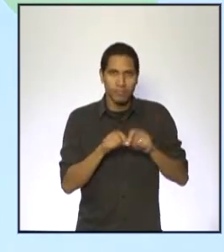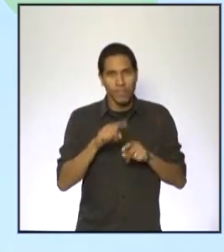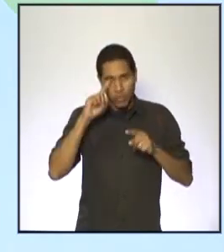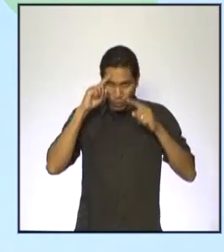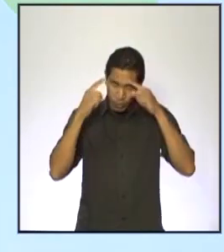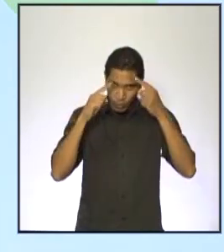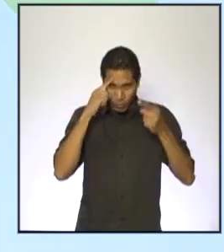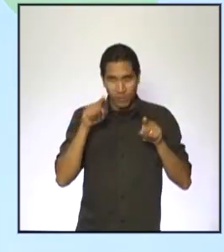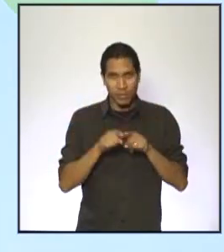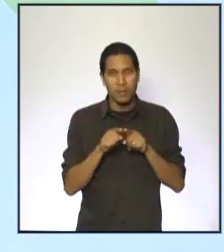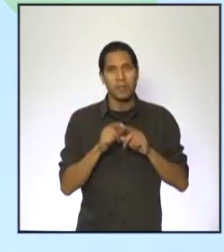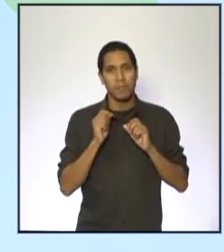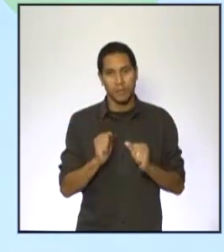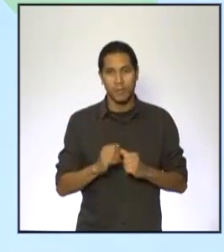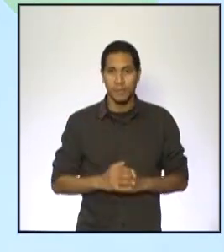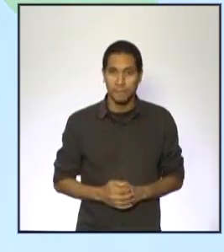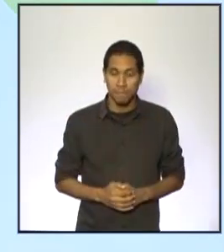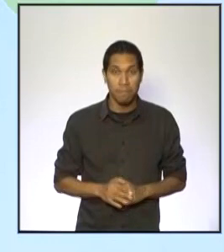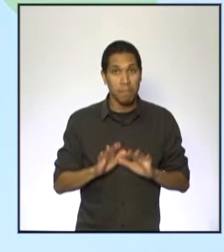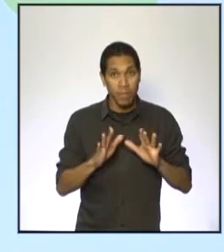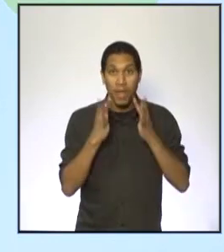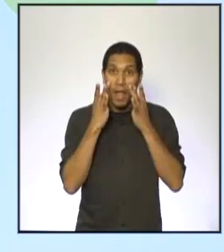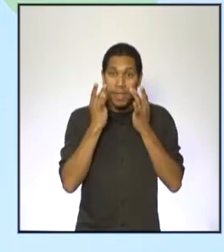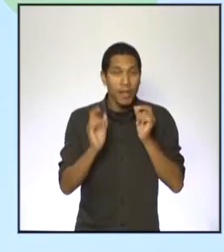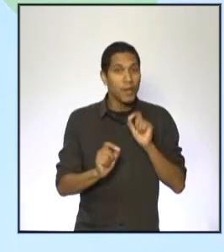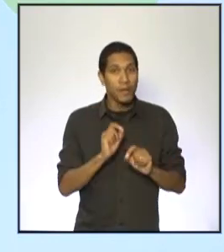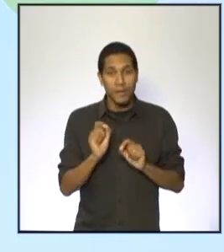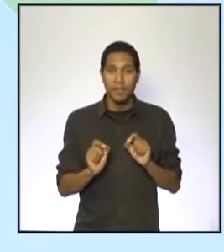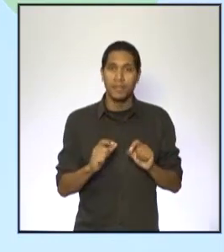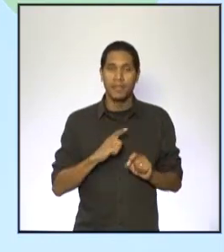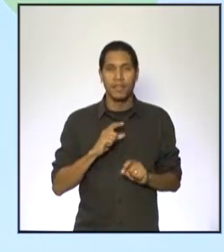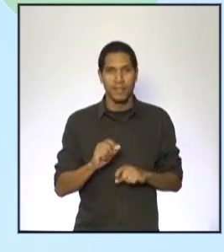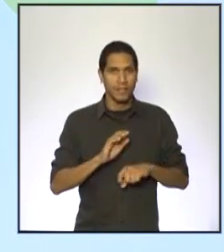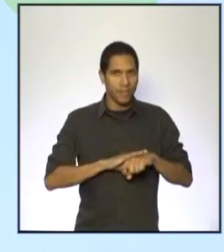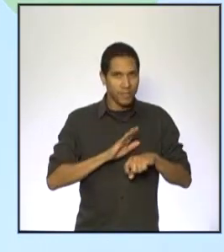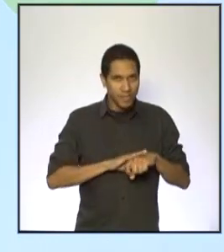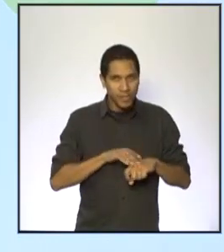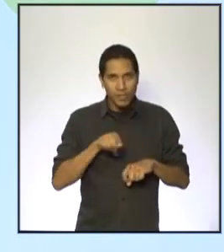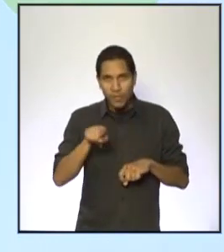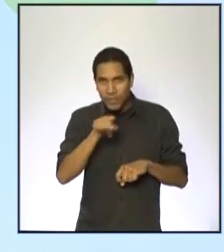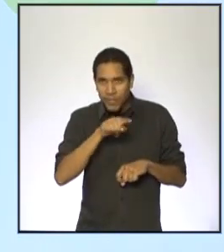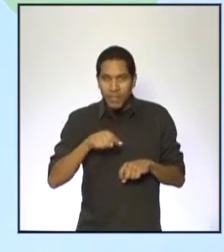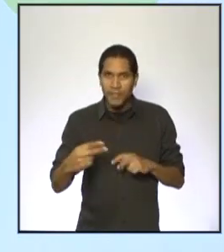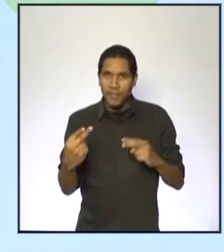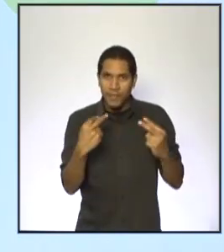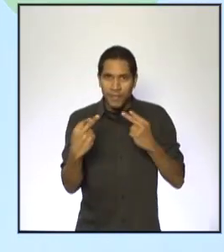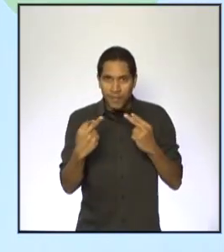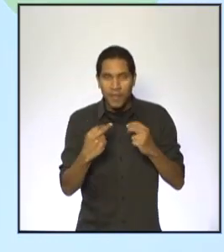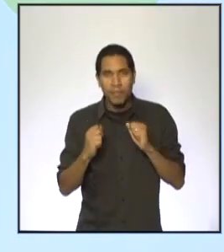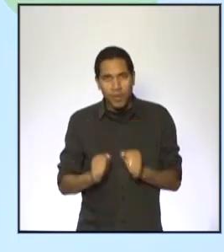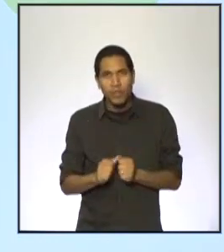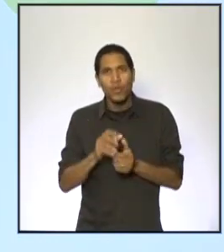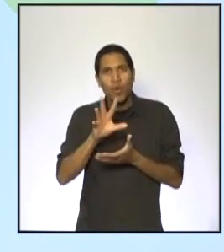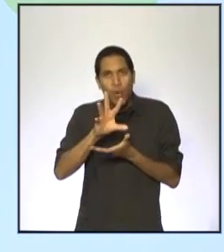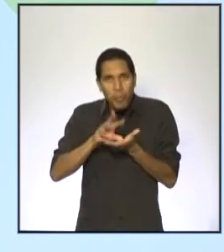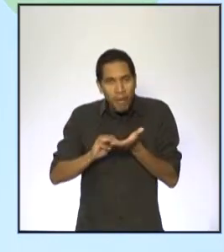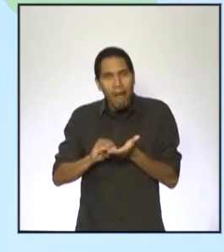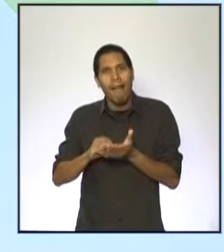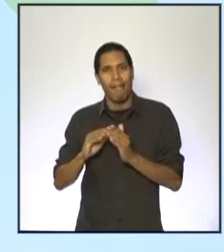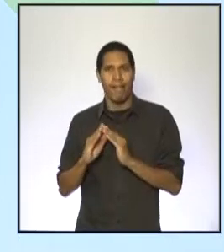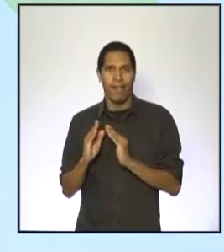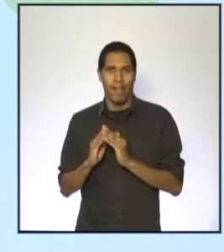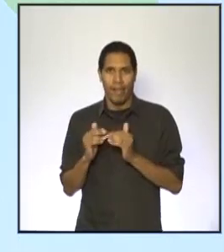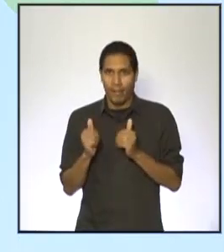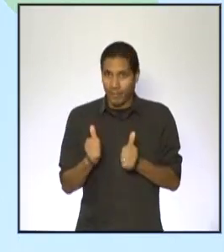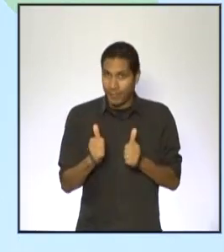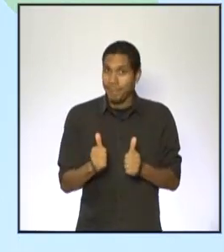mais importante, prestem atenção no momento que eu estou fazendo para que vocês possam, então, replicar essa atividade caso vocês